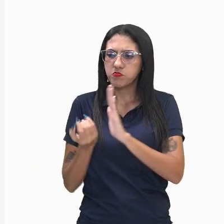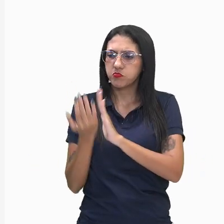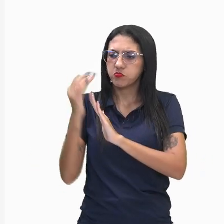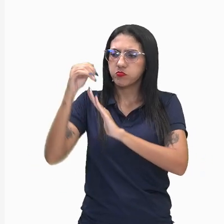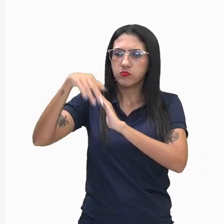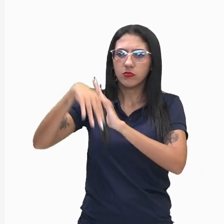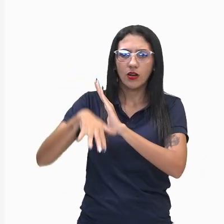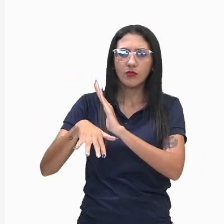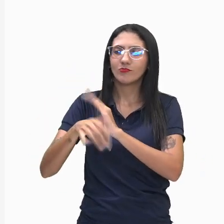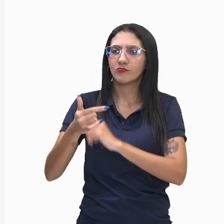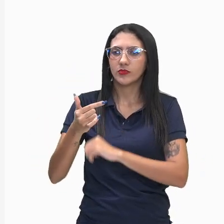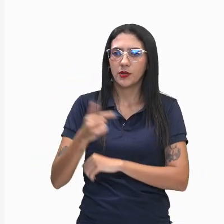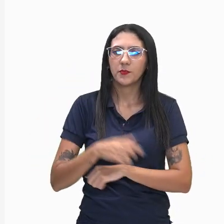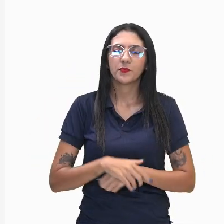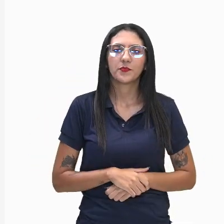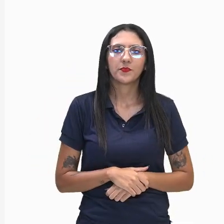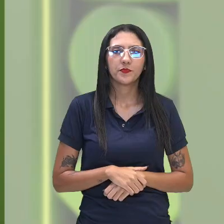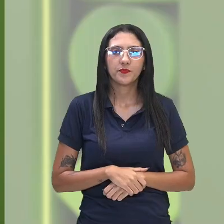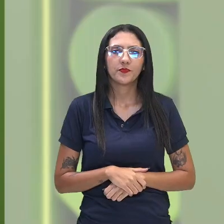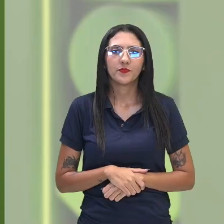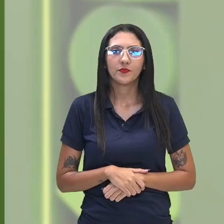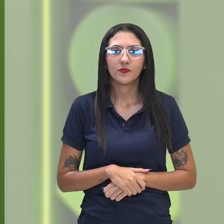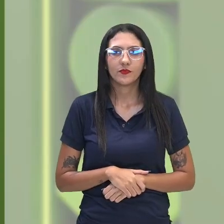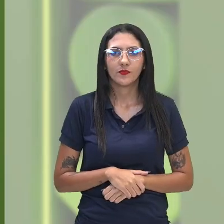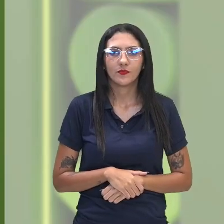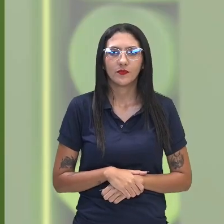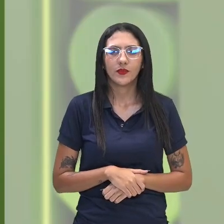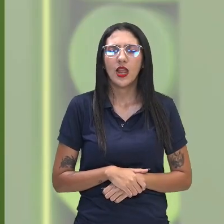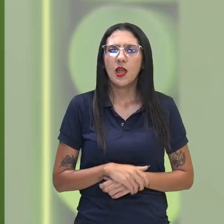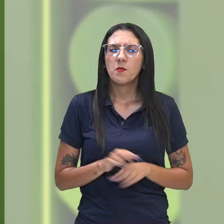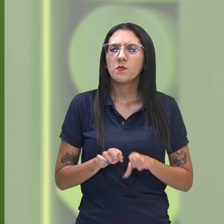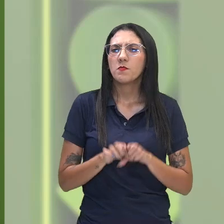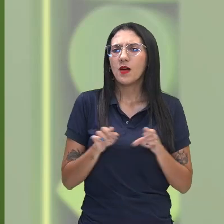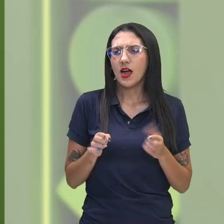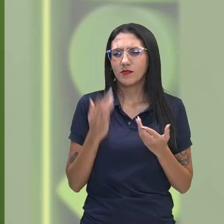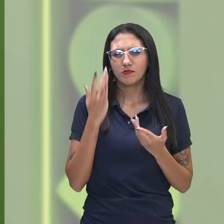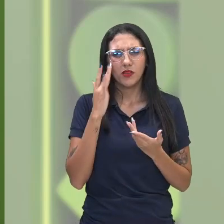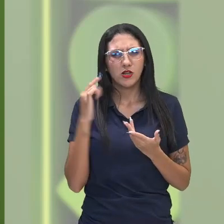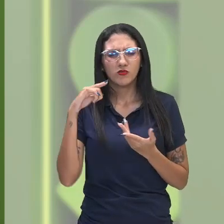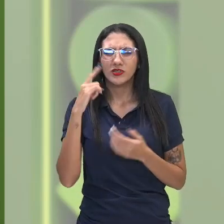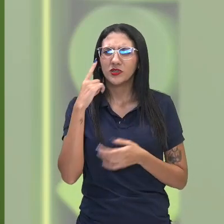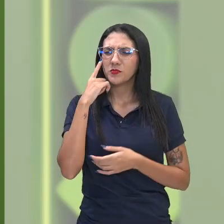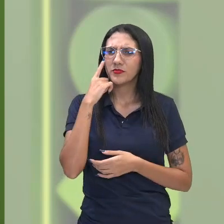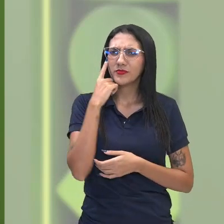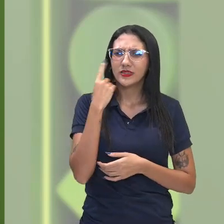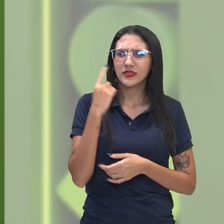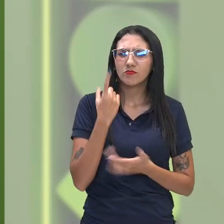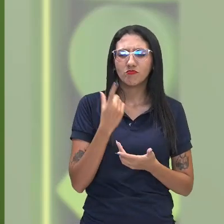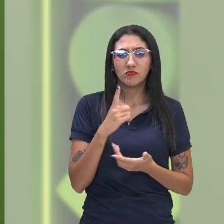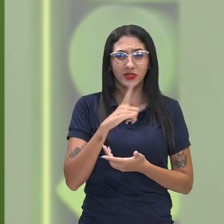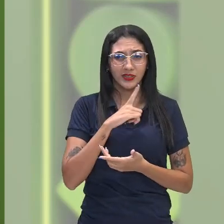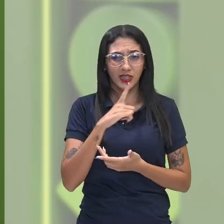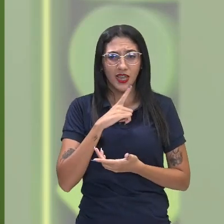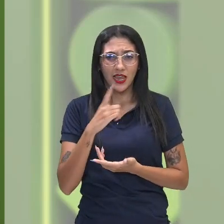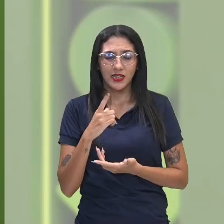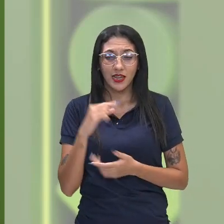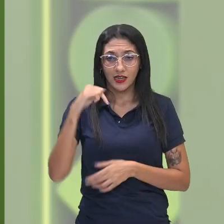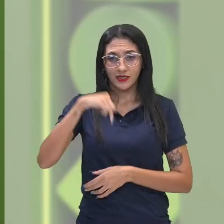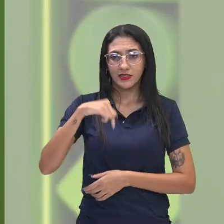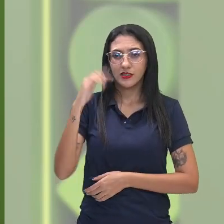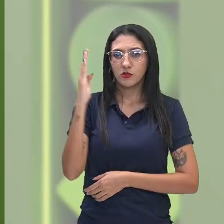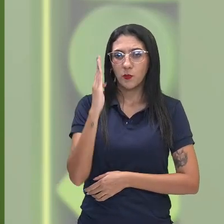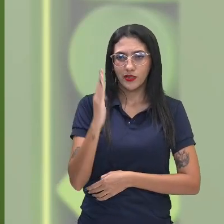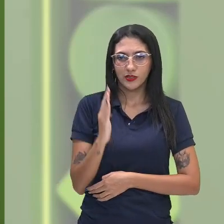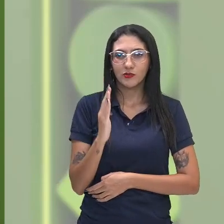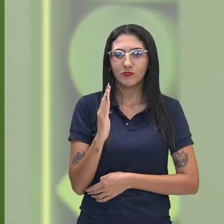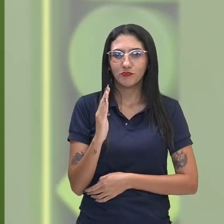próxima. E aí você, com certeza, deve estar se perguntando se existe vulcão no Brasil, né?